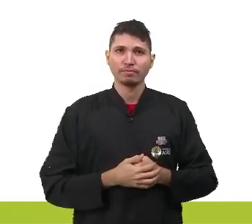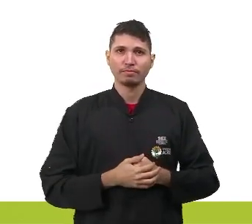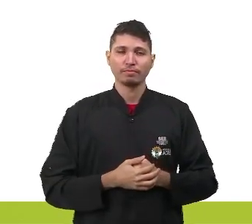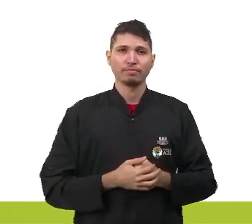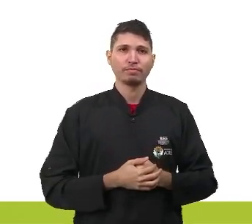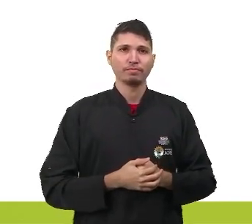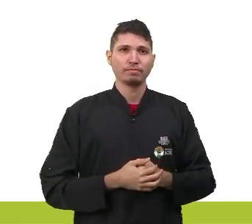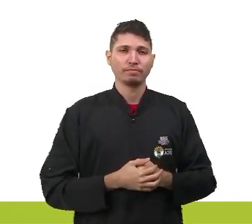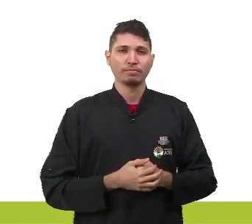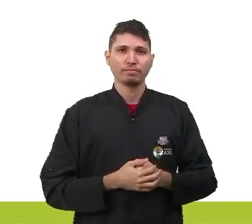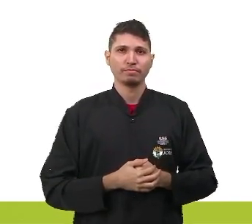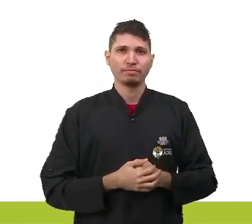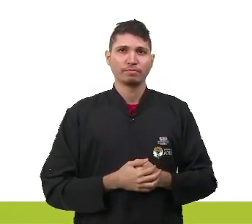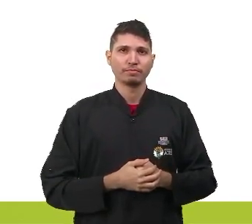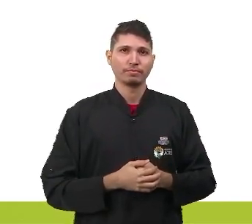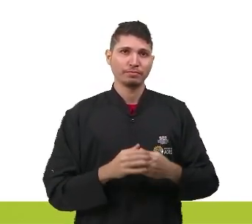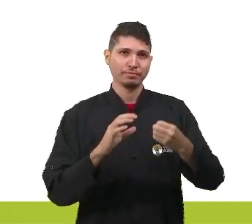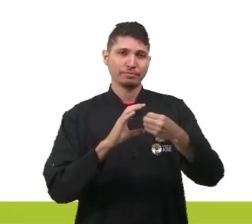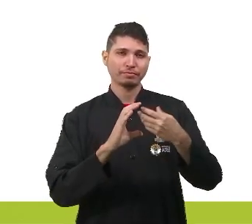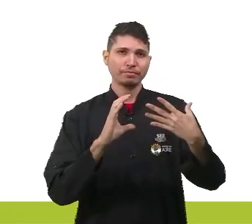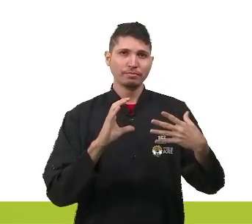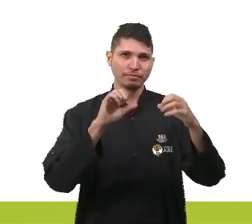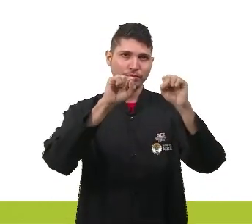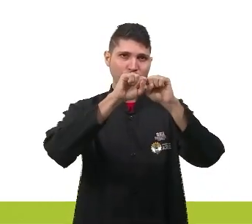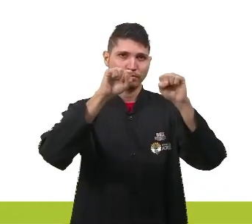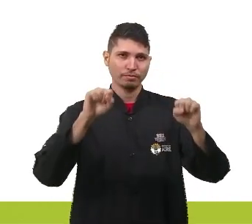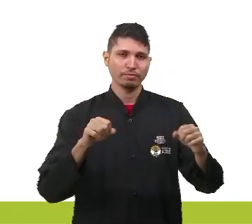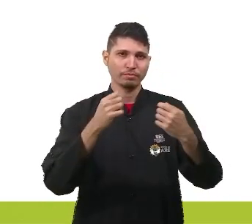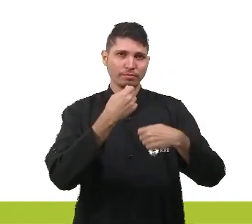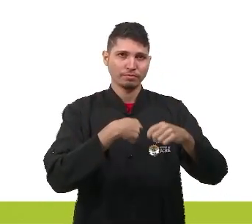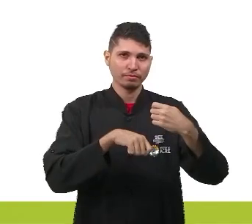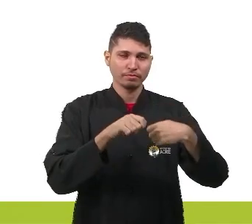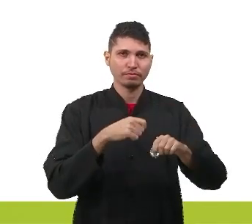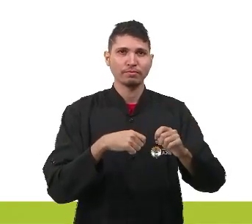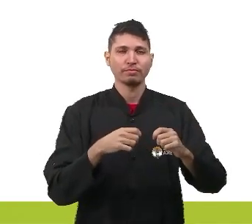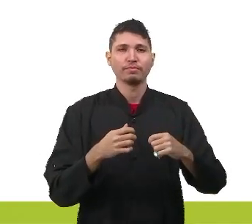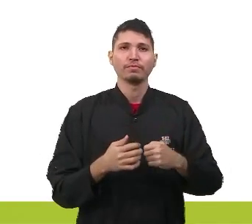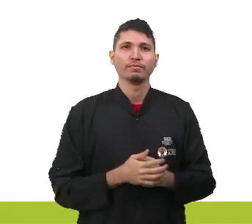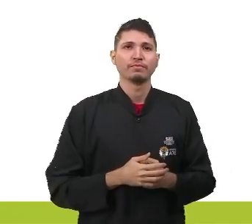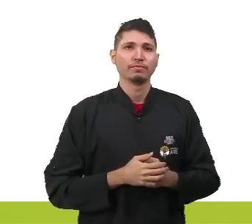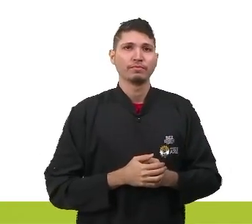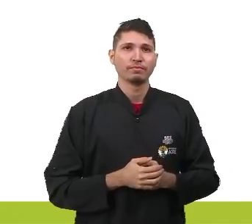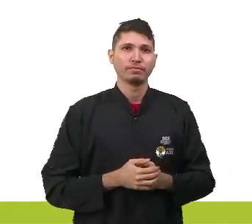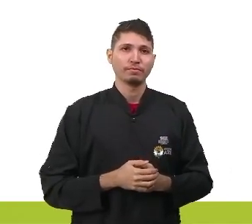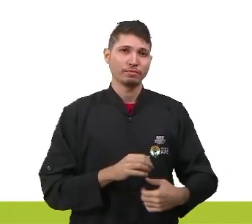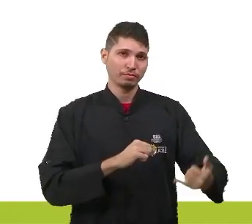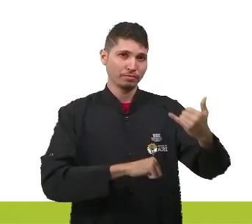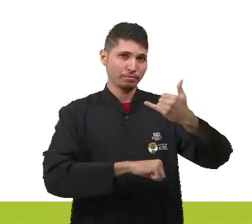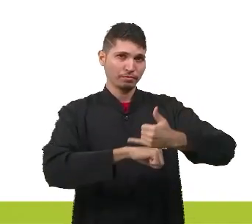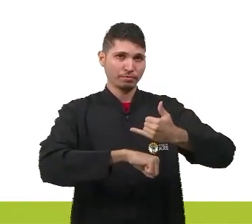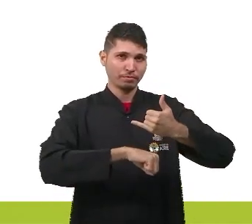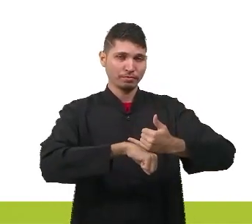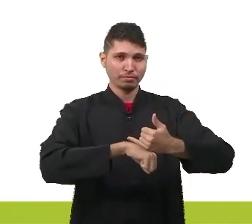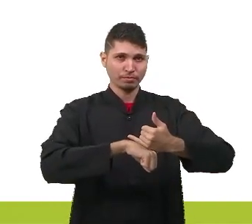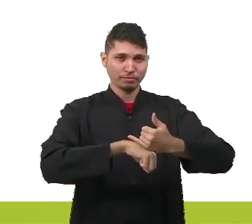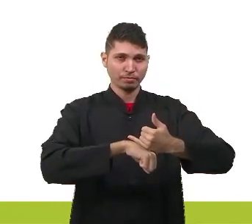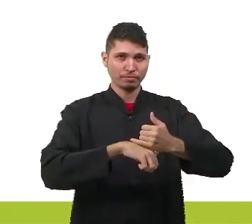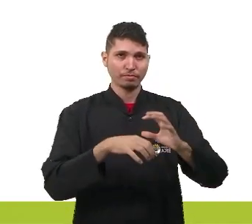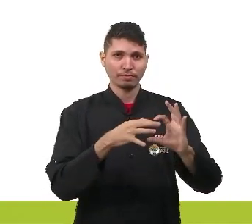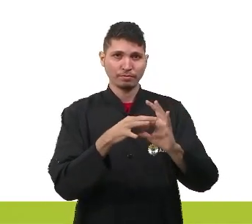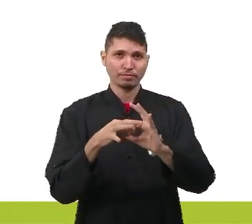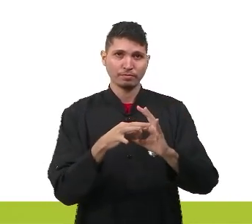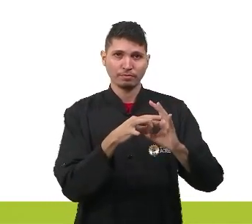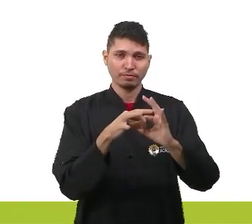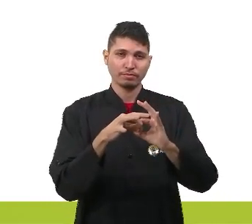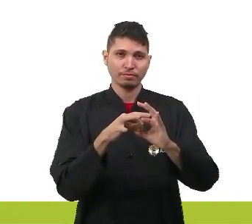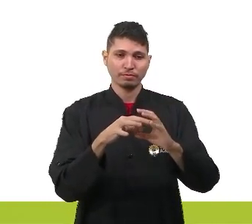preciosos. Aí vamos para as características do mercantilismo. A primeira delas que eu já citei é o metalismo. Está relacionado à busca